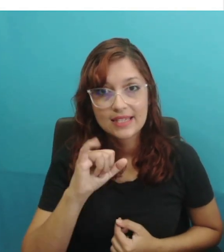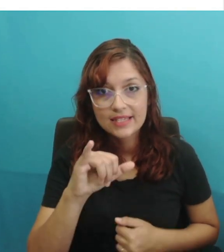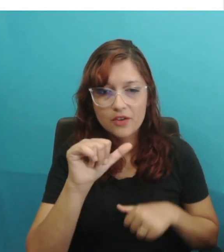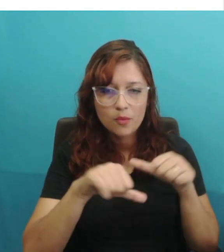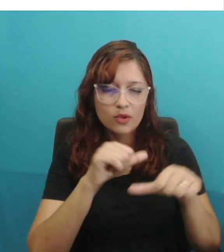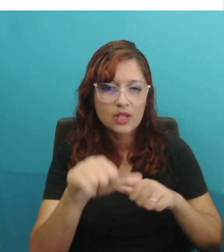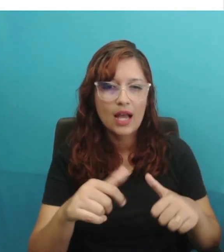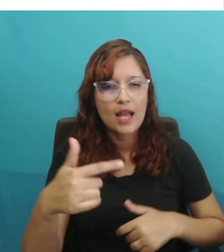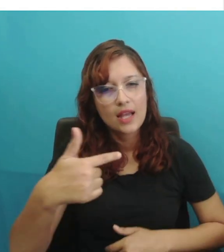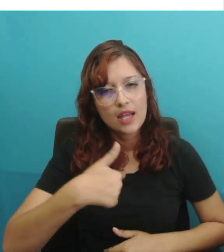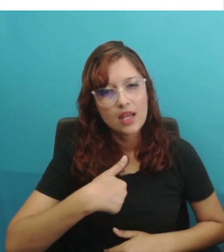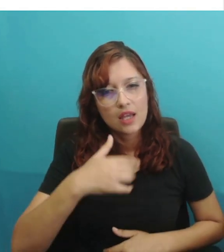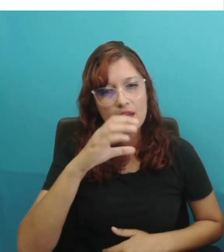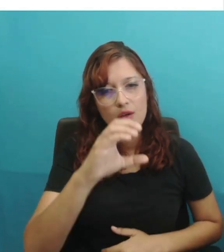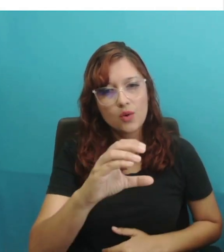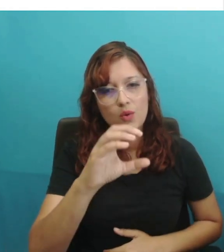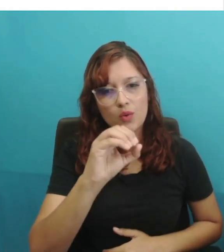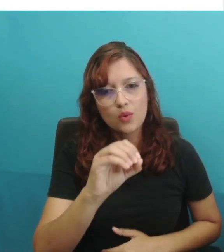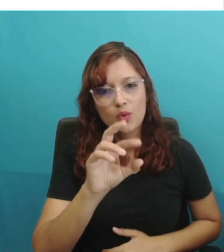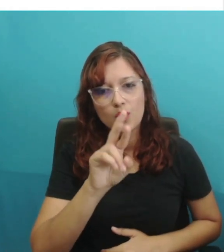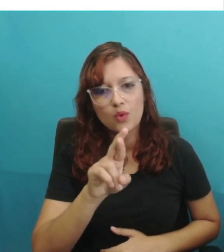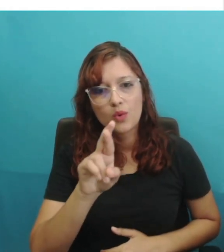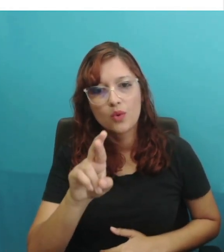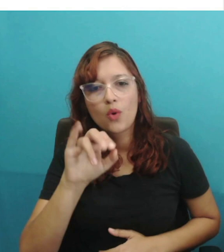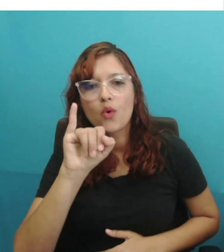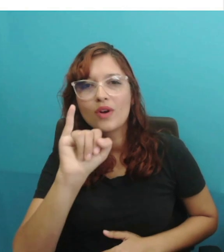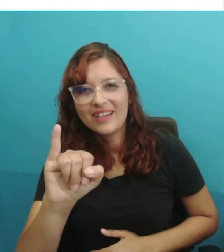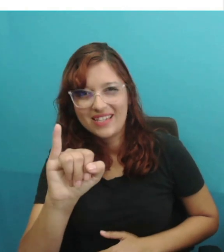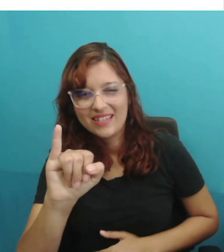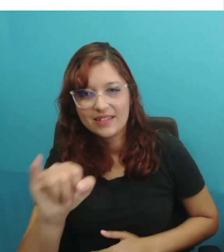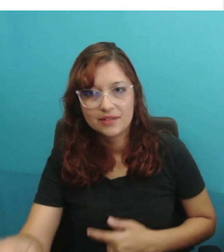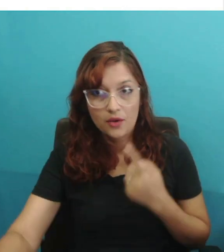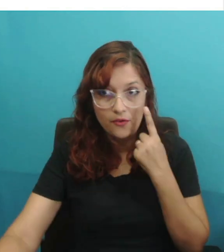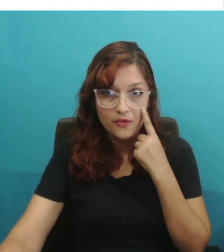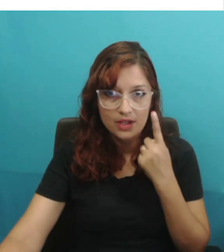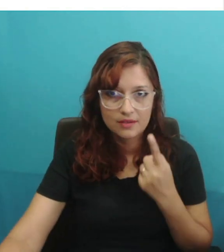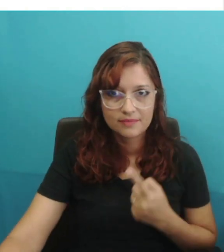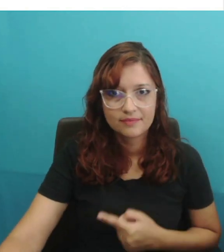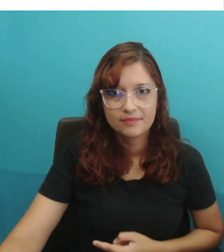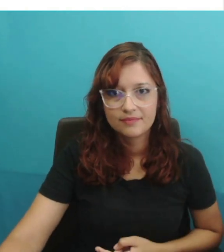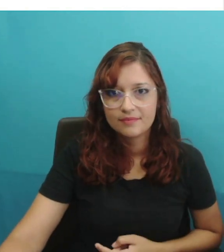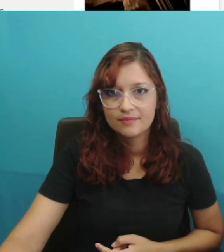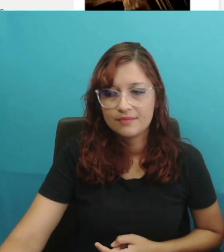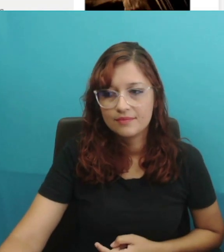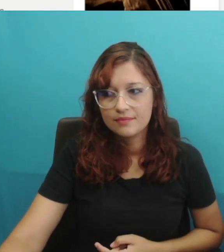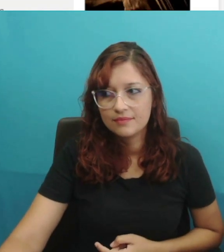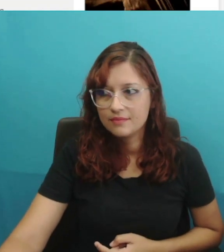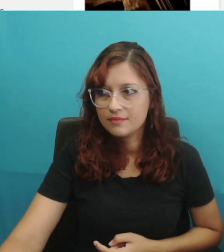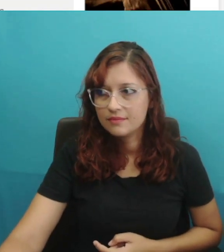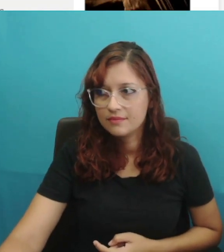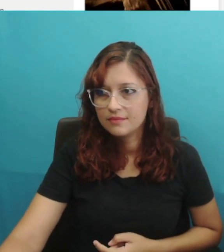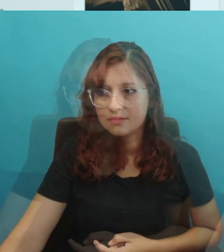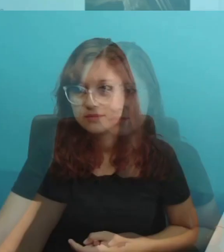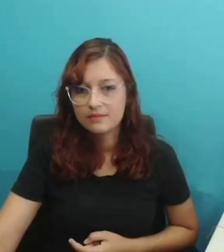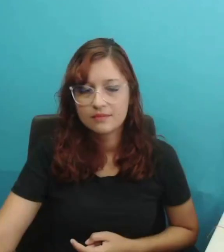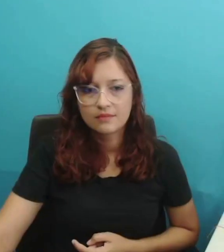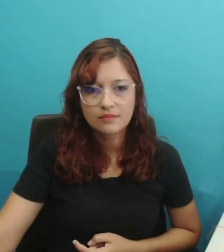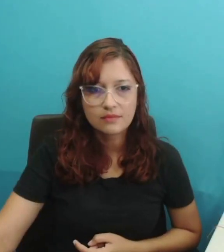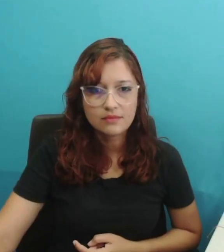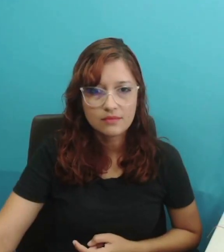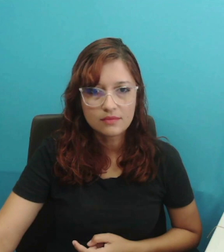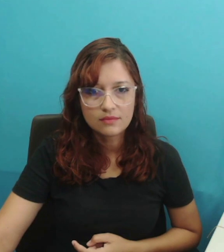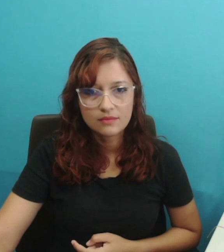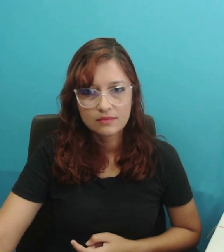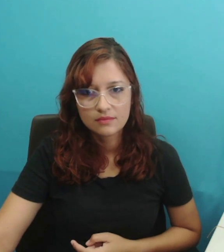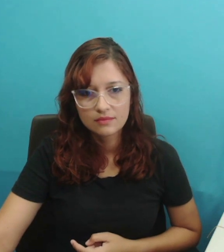Está no tempo presente. Se eu mudar, ó, eu corri, vamos ver.